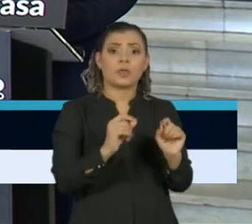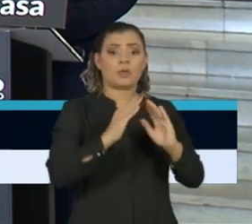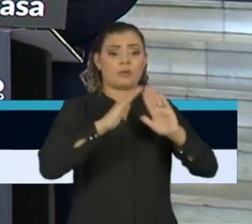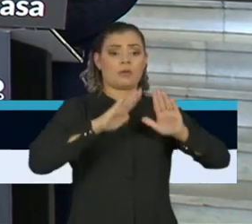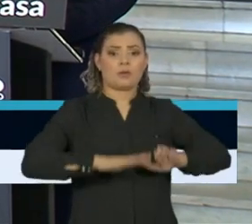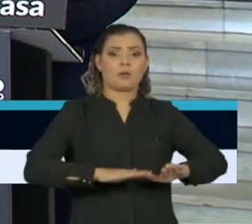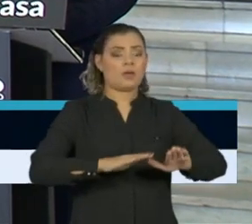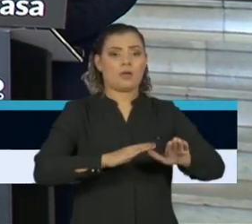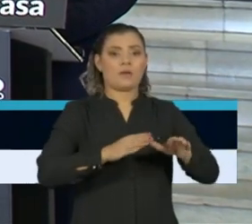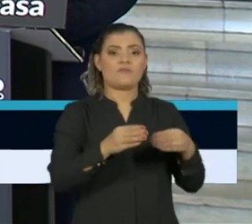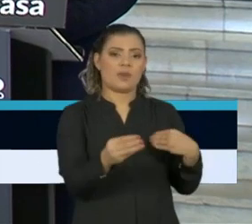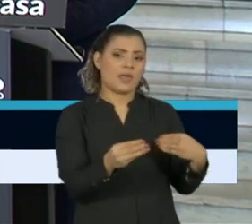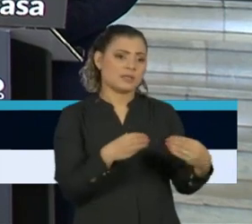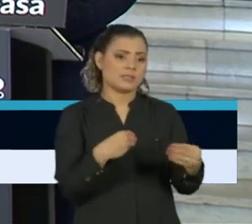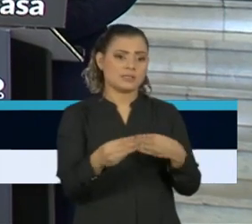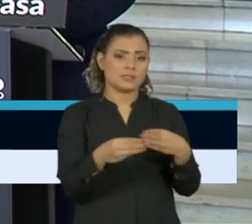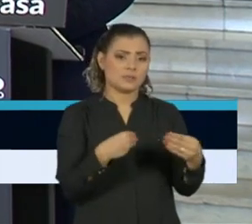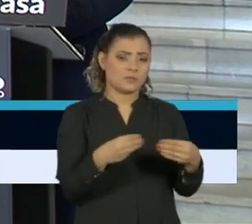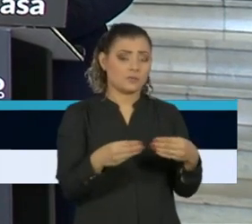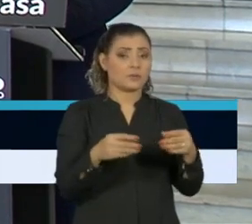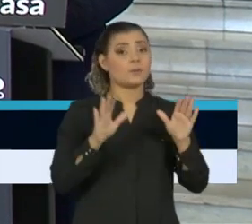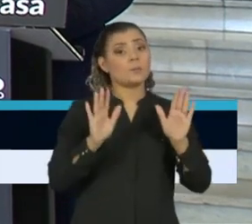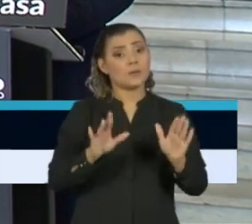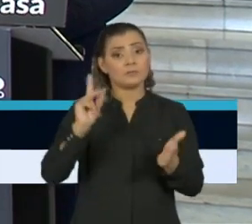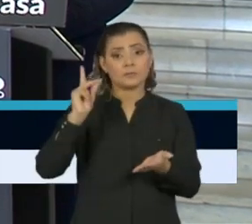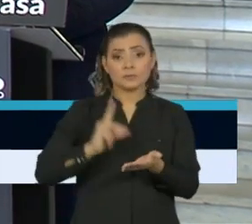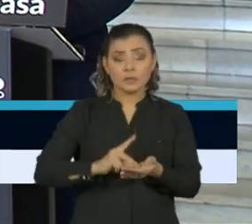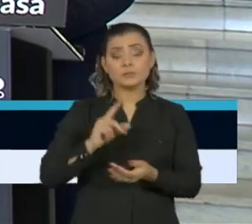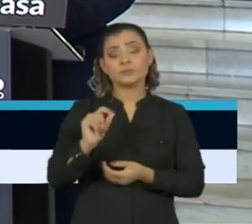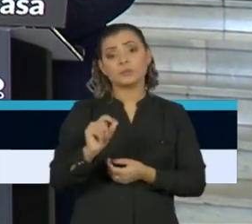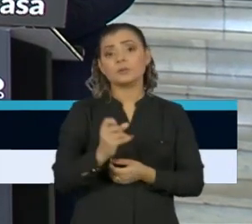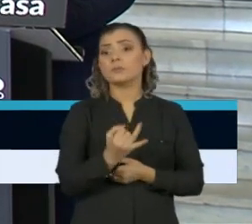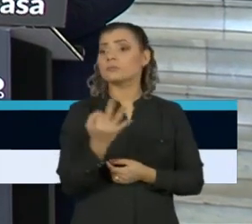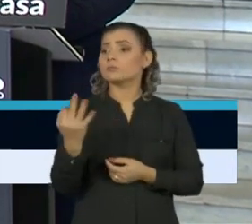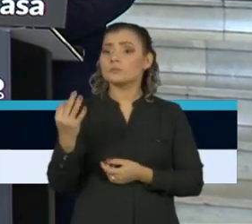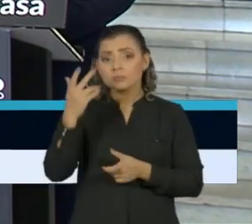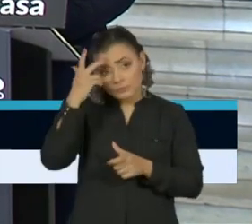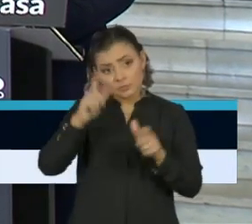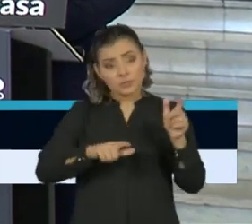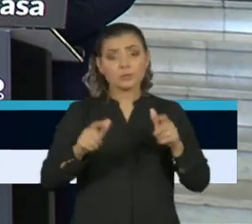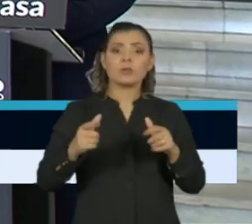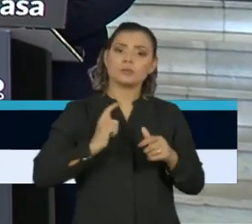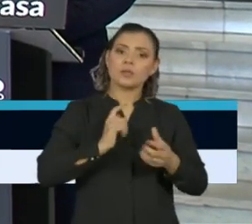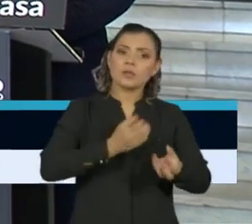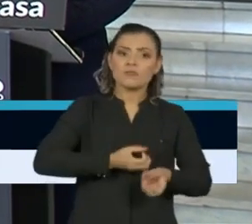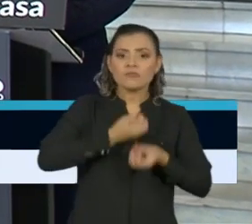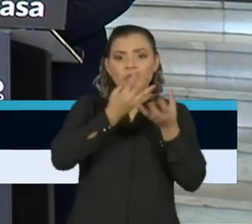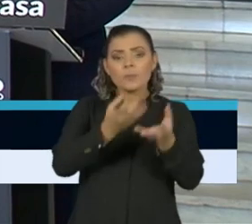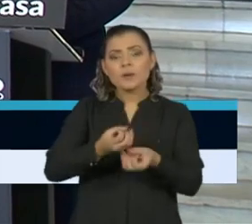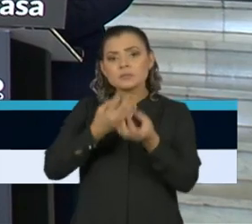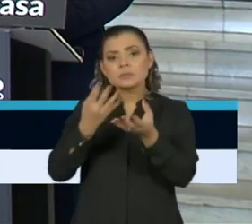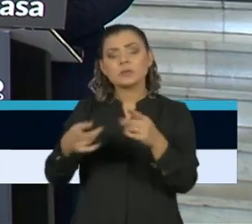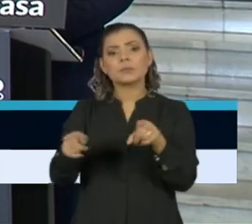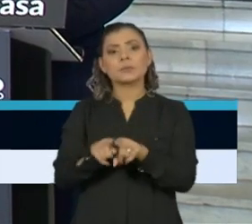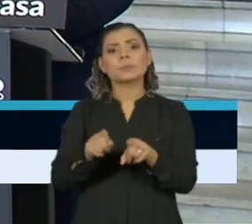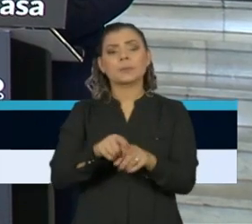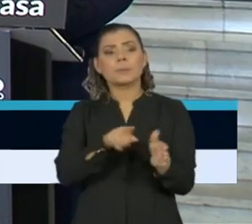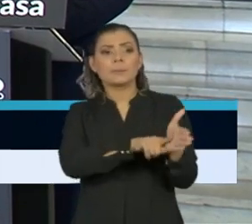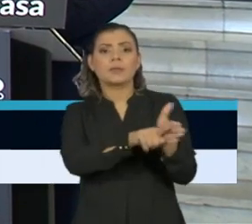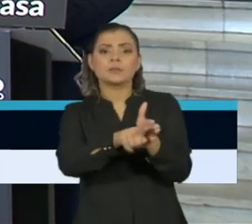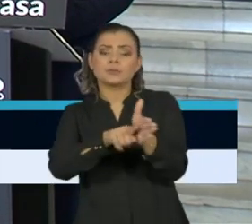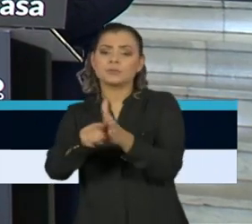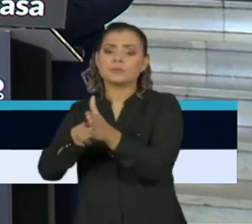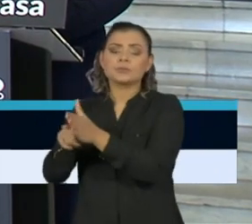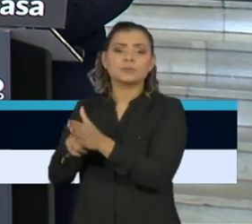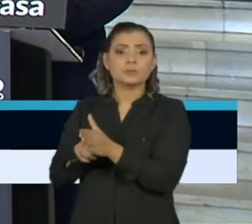isso pode ser dado. Quais seriam os critérios utilizados? Eu trago aqui até a informação com base em pesquisadores